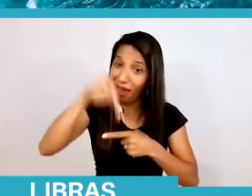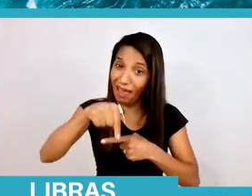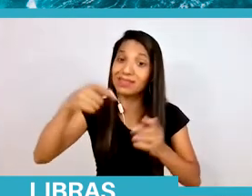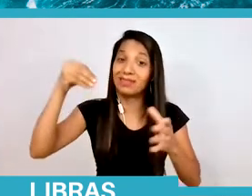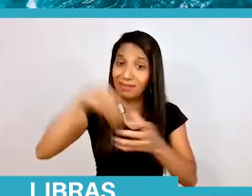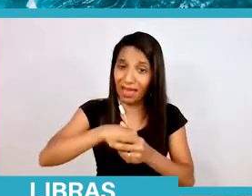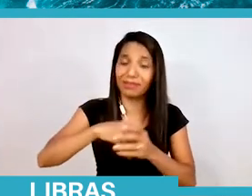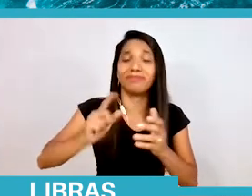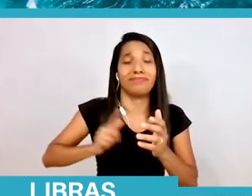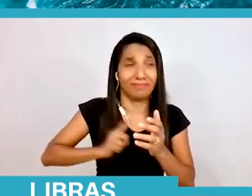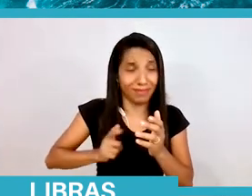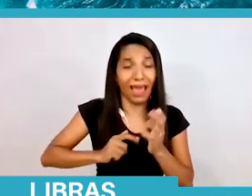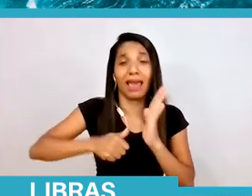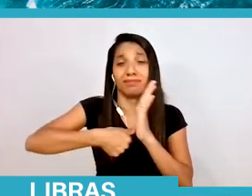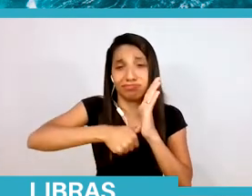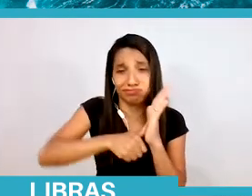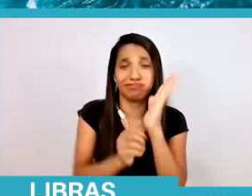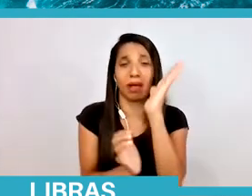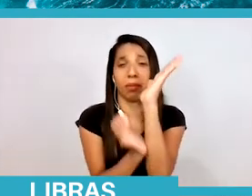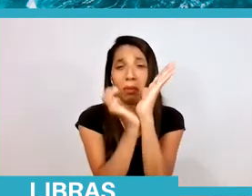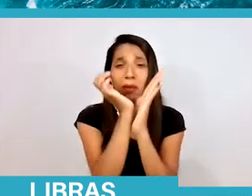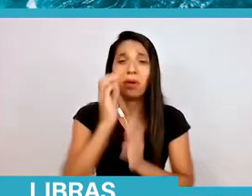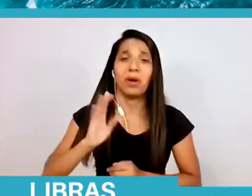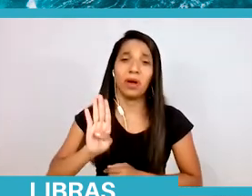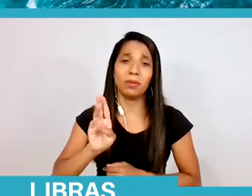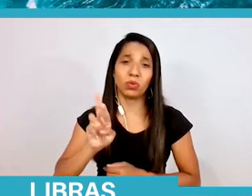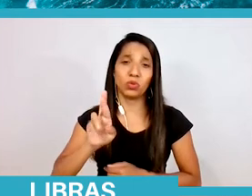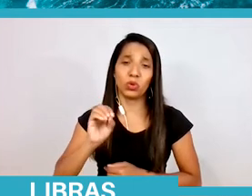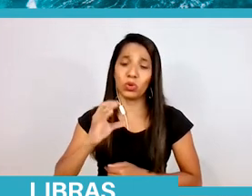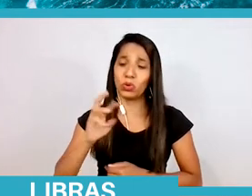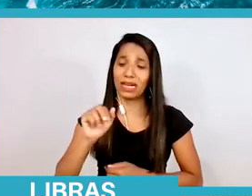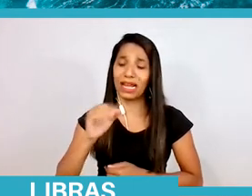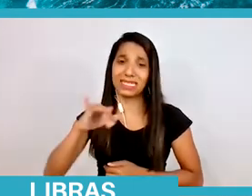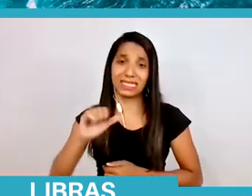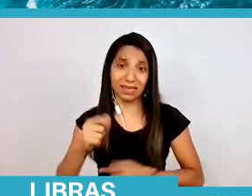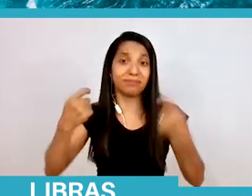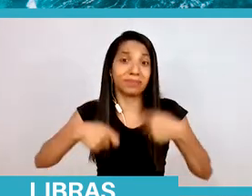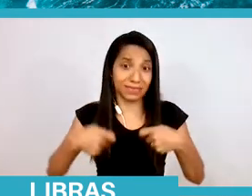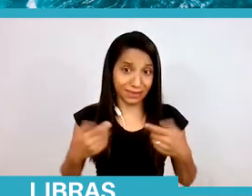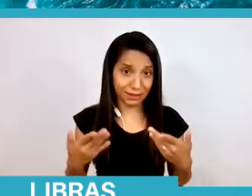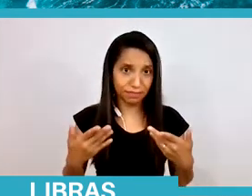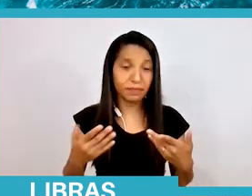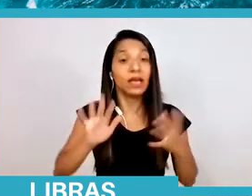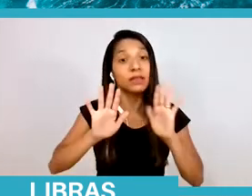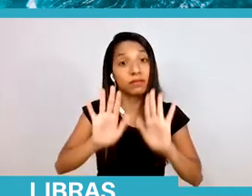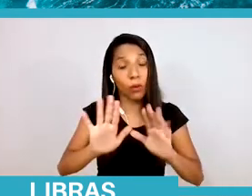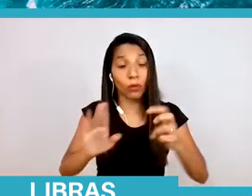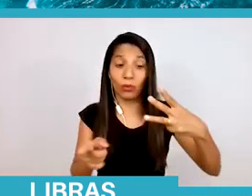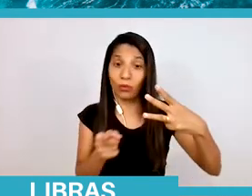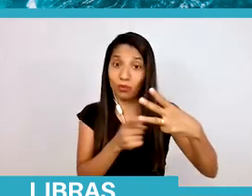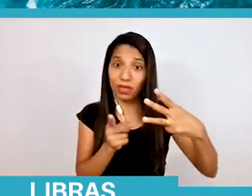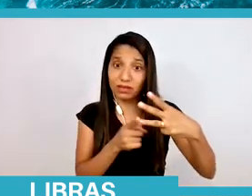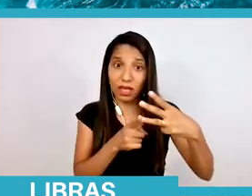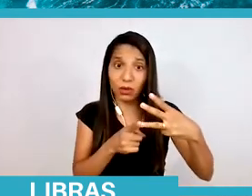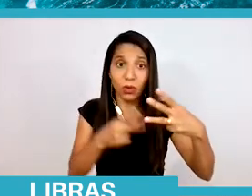abrir um CNPJ. Você não precisa largar o seu emprego, você consegue empreender paralelo a um, por exemplo, a